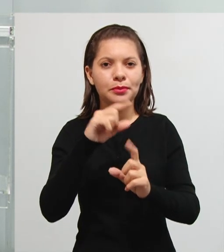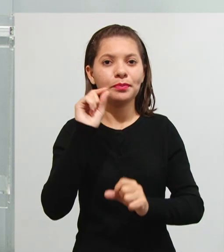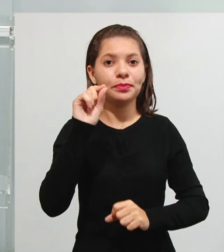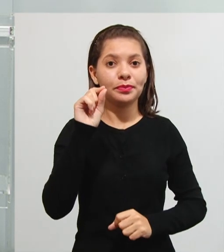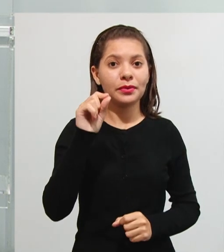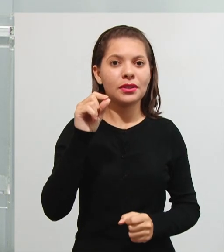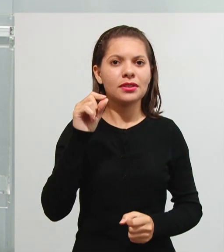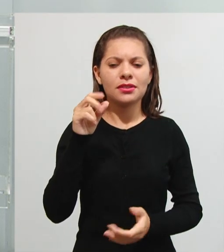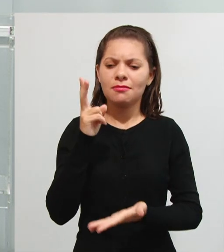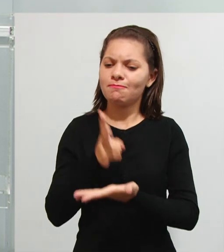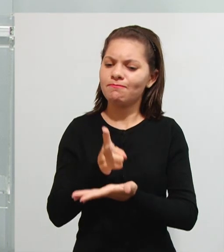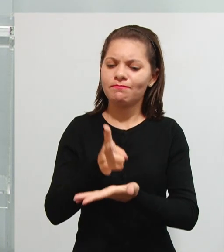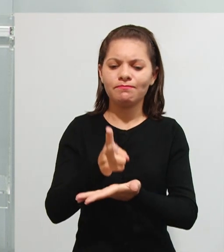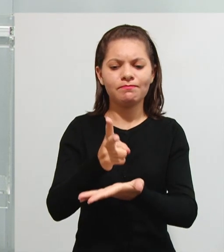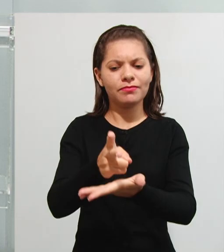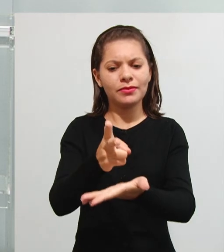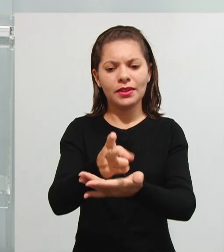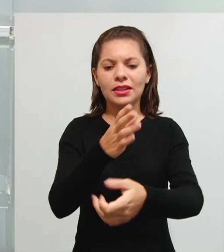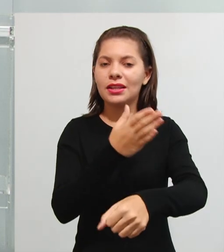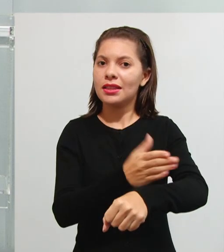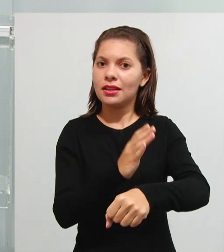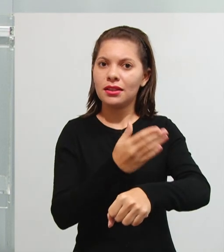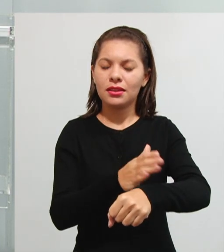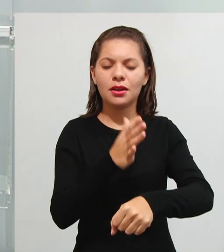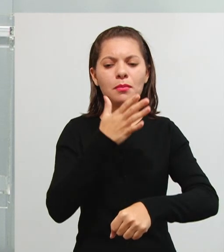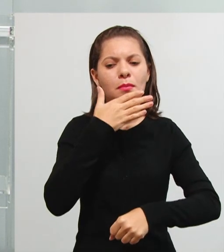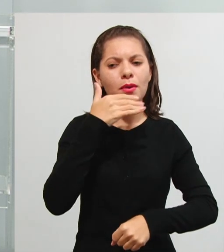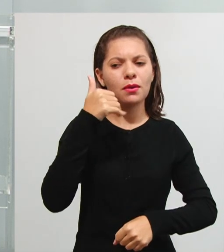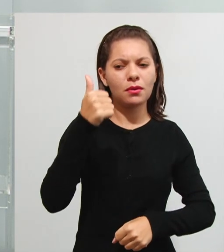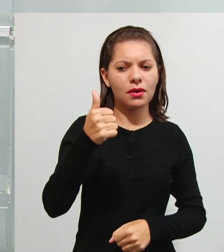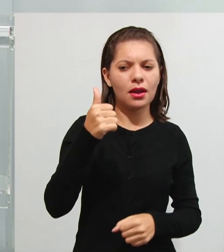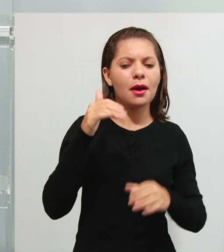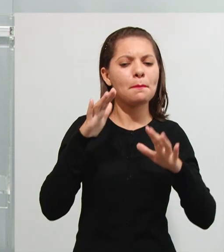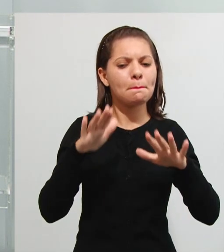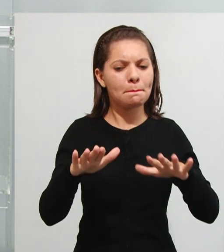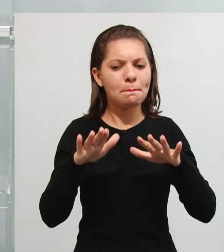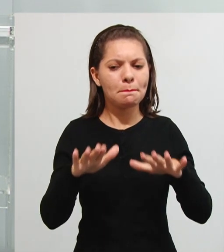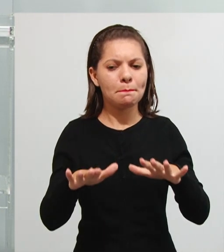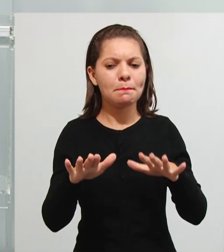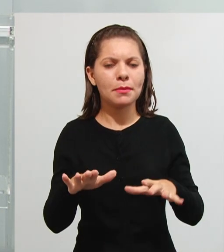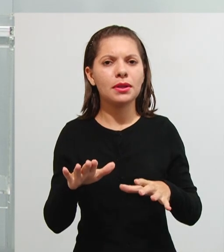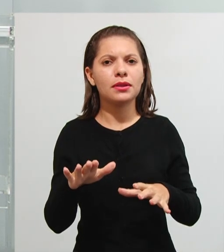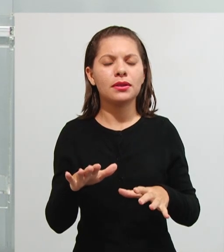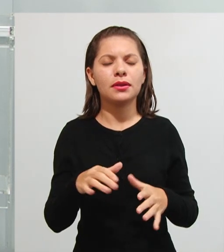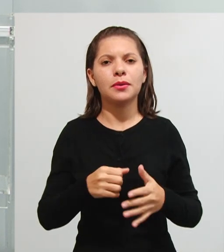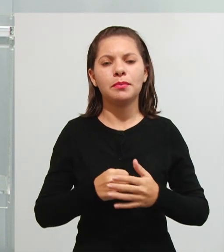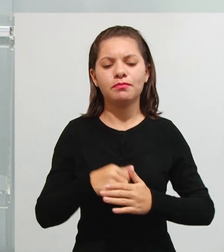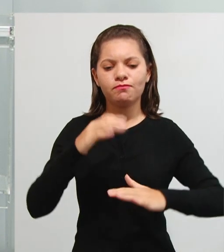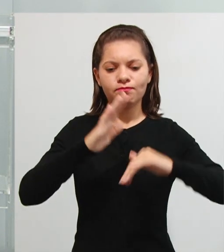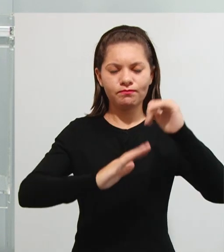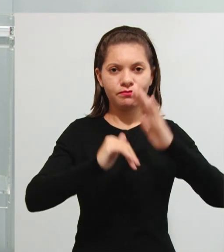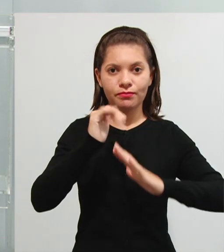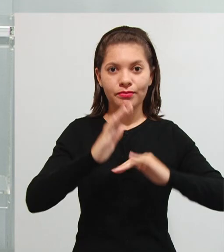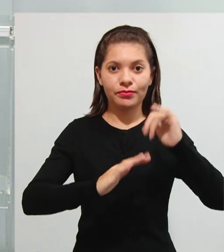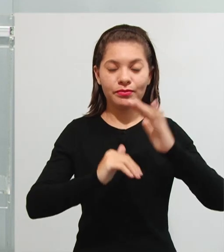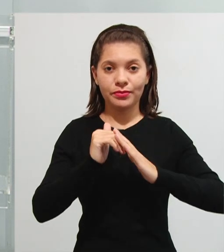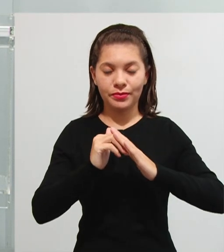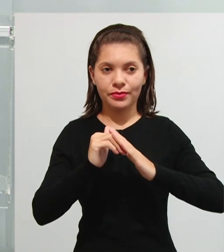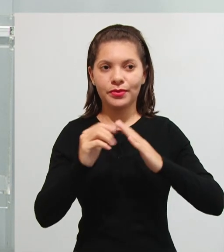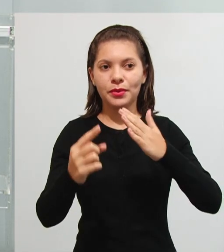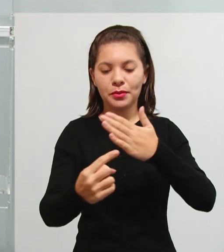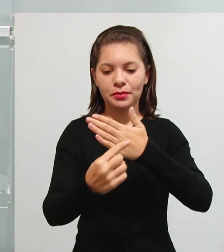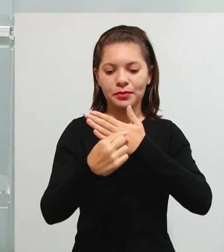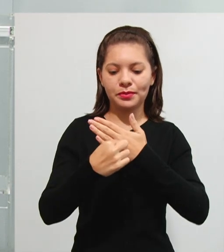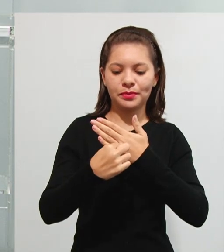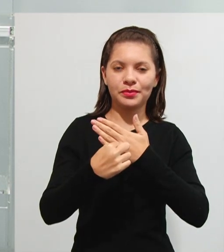assim ele continua treinando que é para sempre melhorar e manter a sua excelência no desempenho da sua sua função